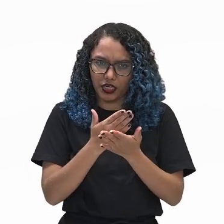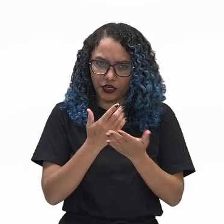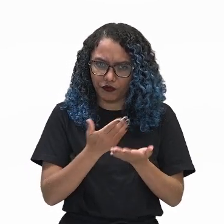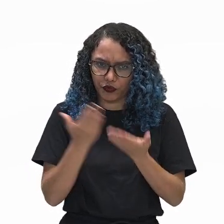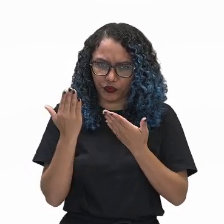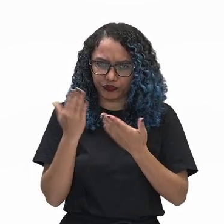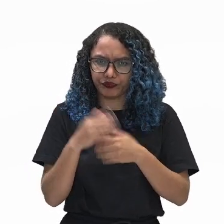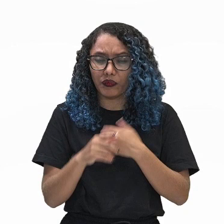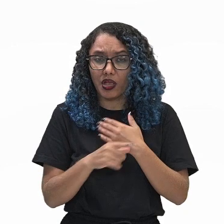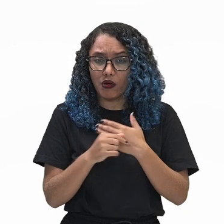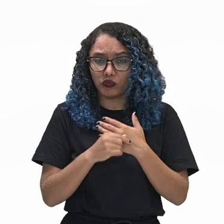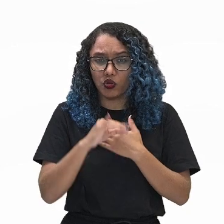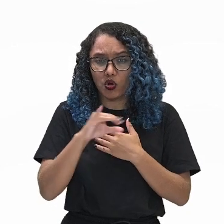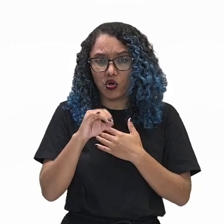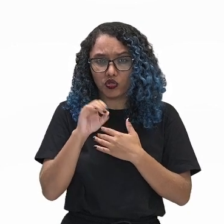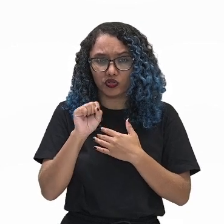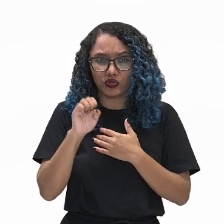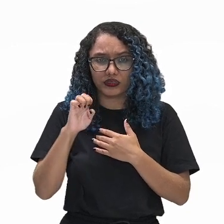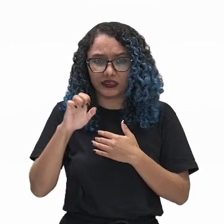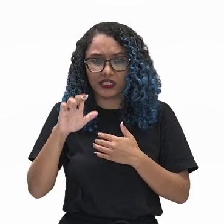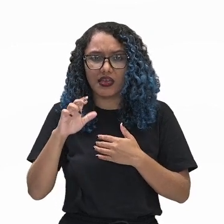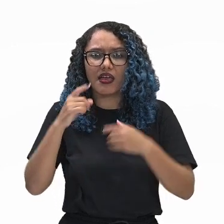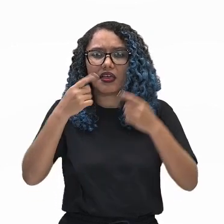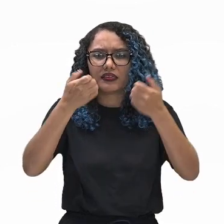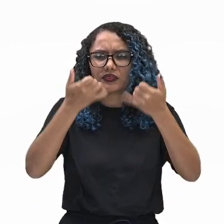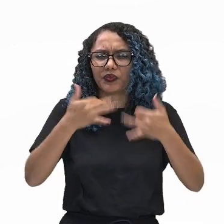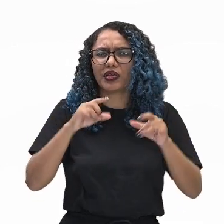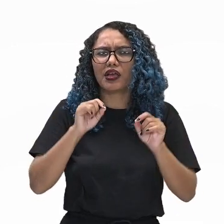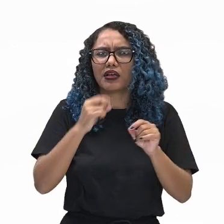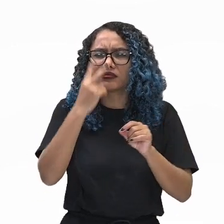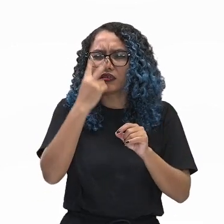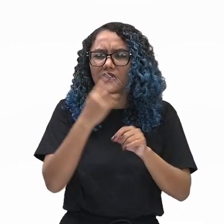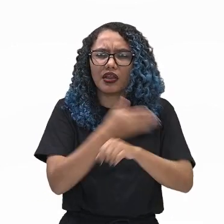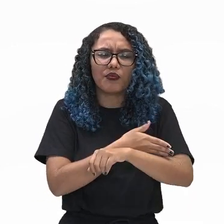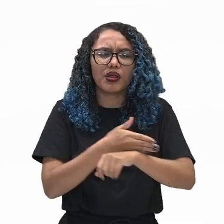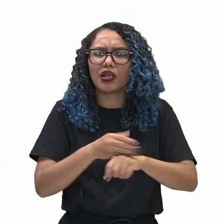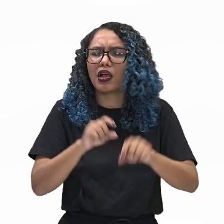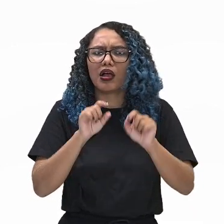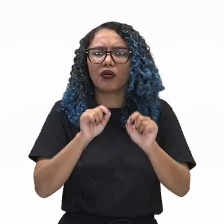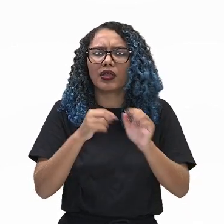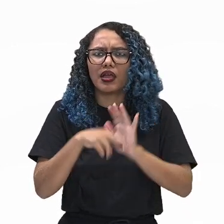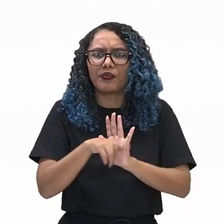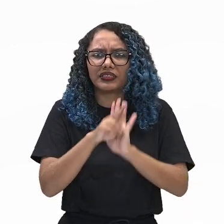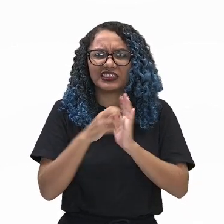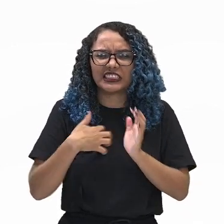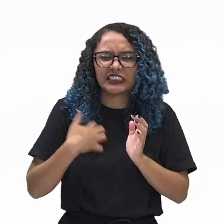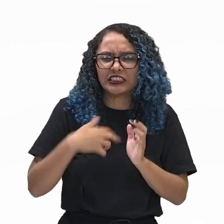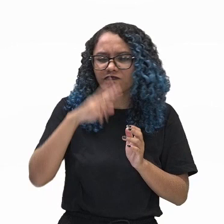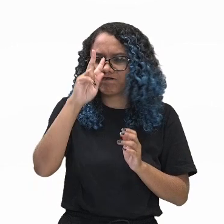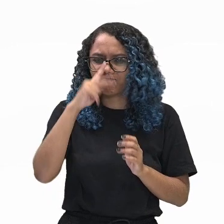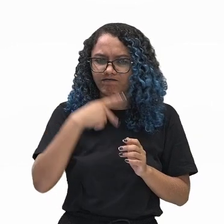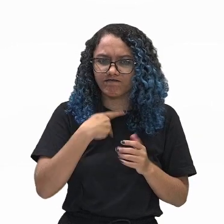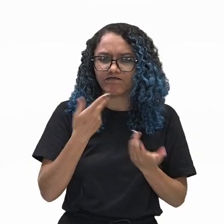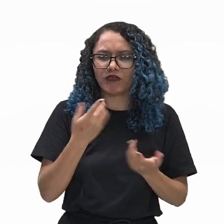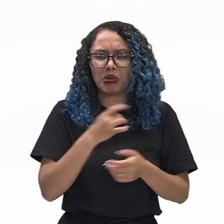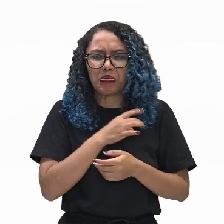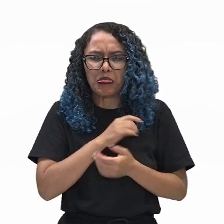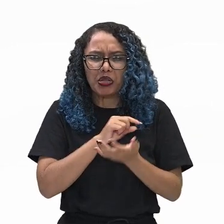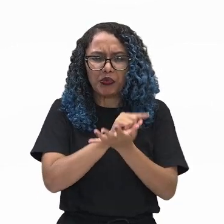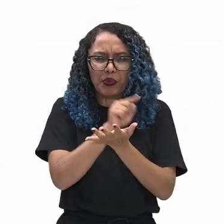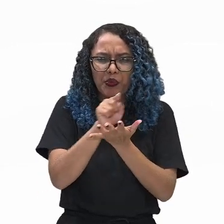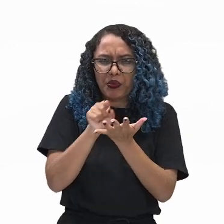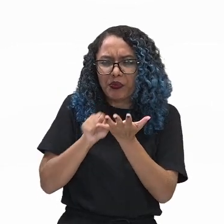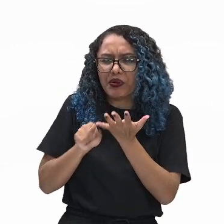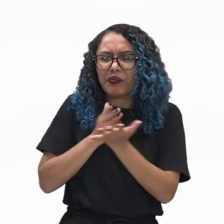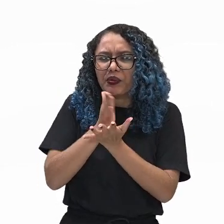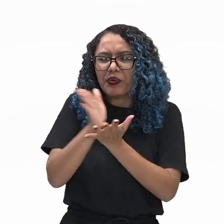sobre a Cegueira, o autor José Saramago afirma que a cegueira branca representa a raiva, o egoísmo, o medo e todos os outros